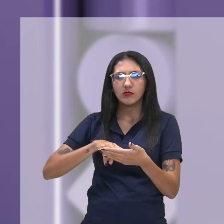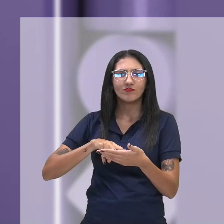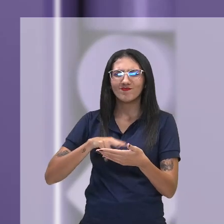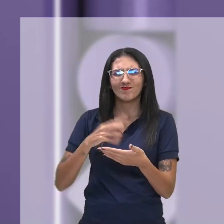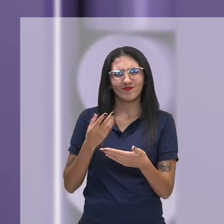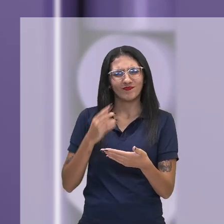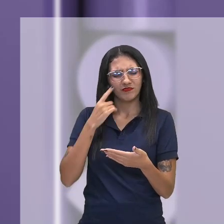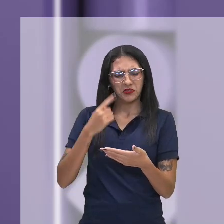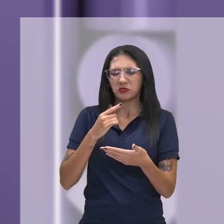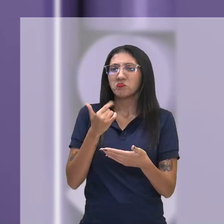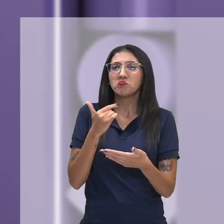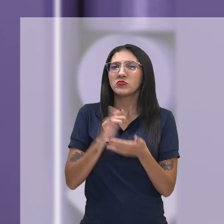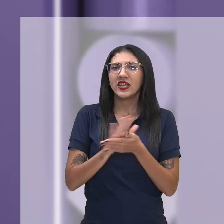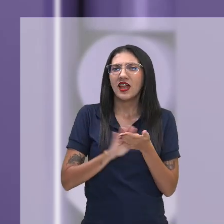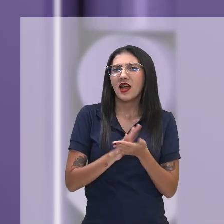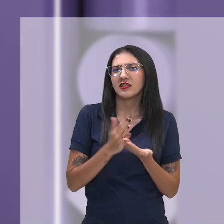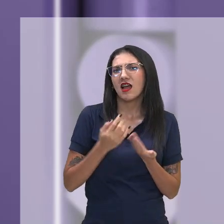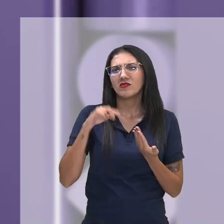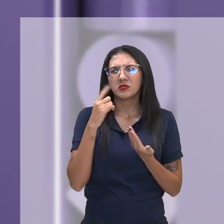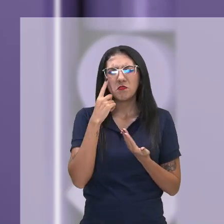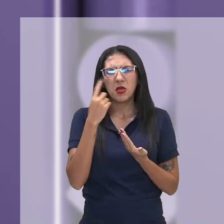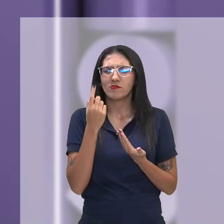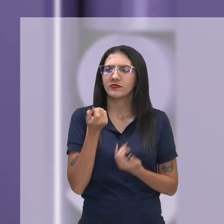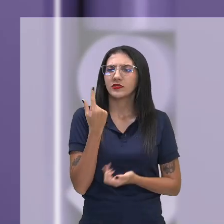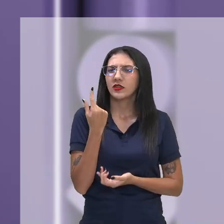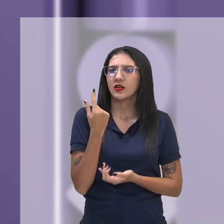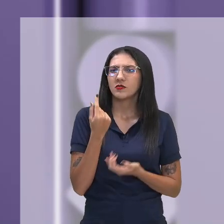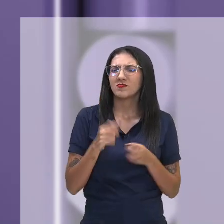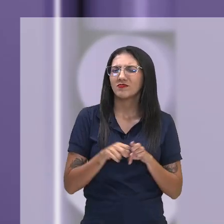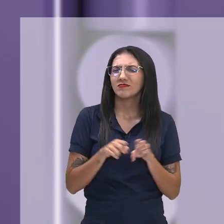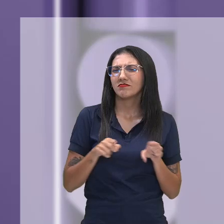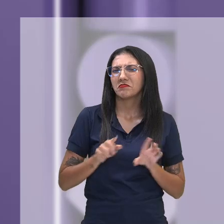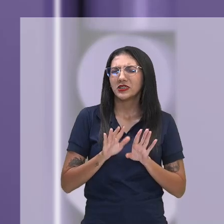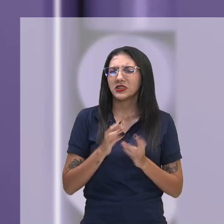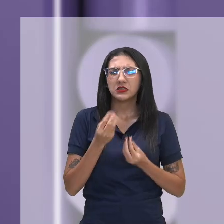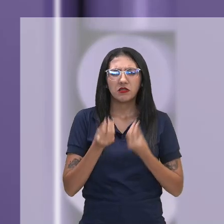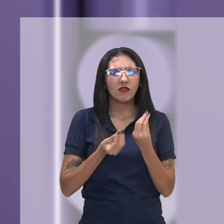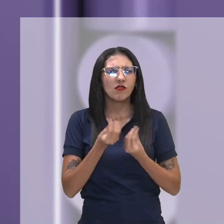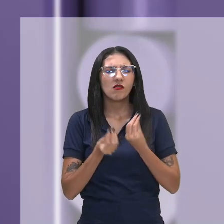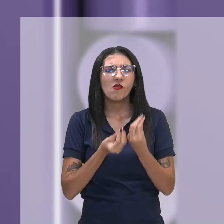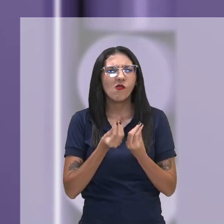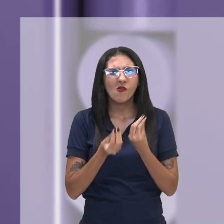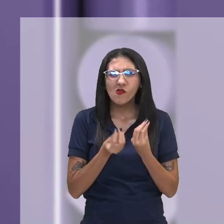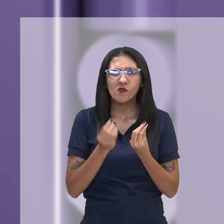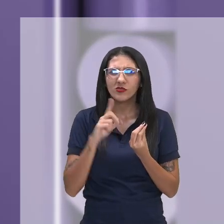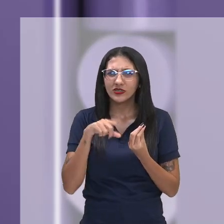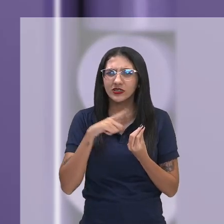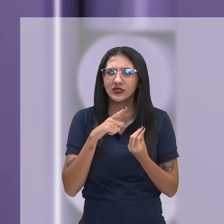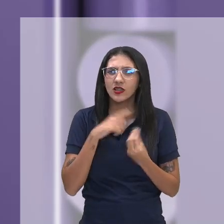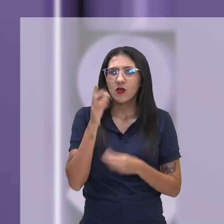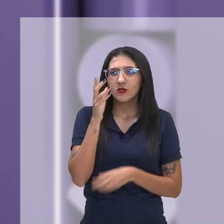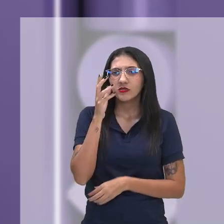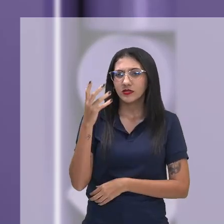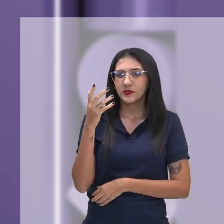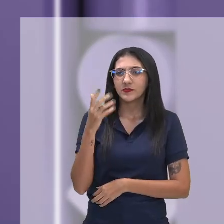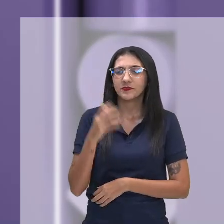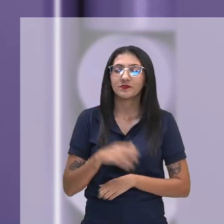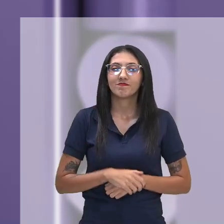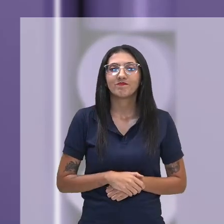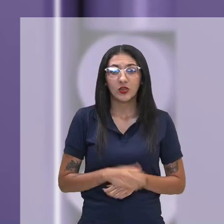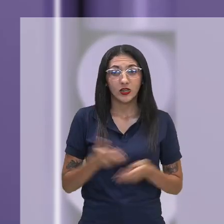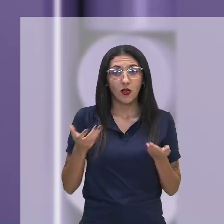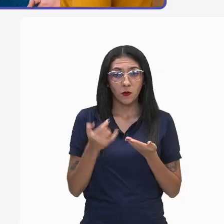né? Já imaginaram? Professor, mas como pode, né? Como é que isso era feito? É o que nós vamos ver na